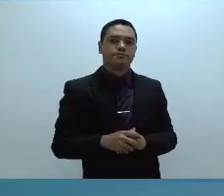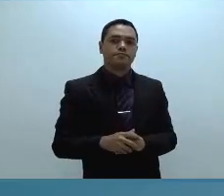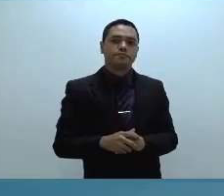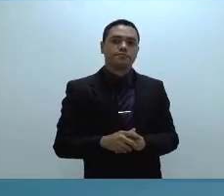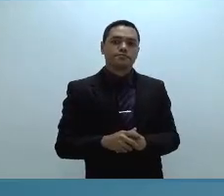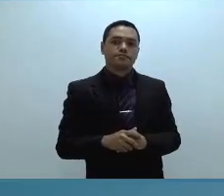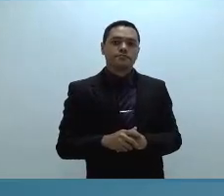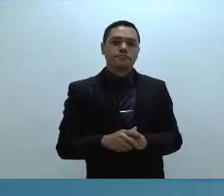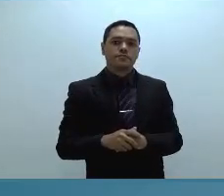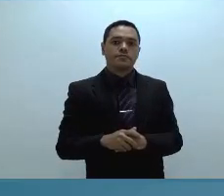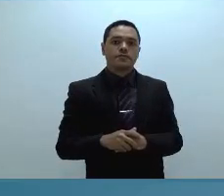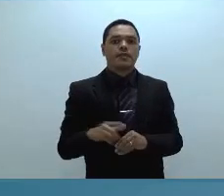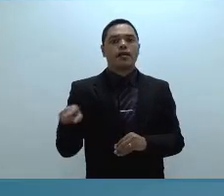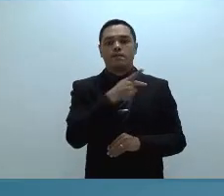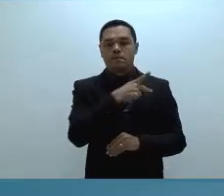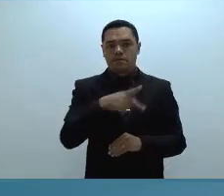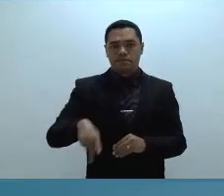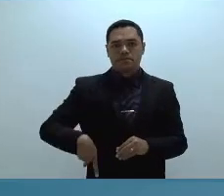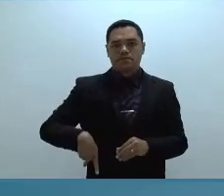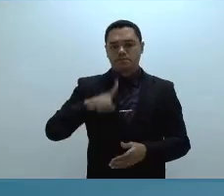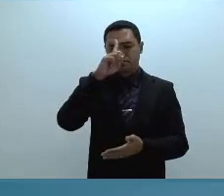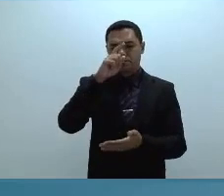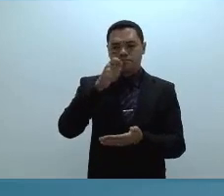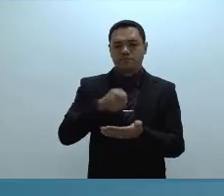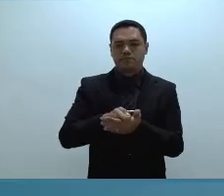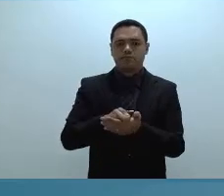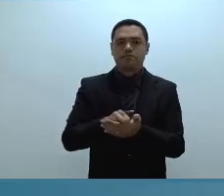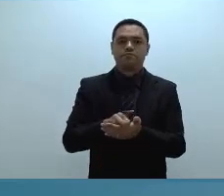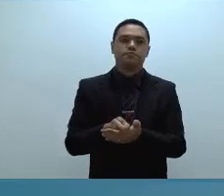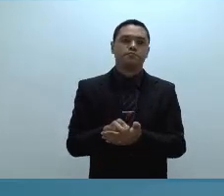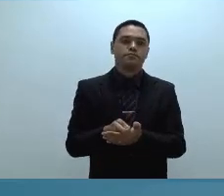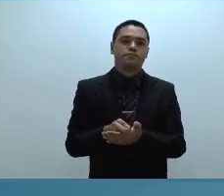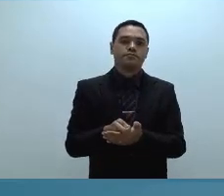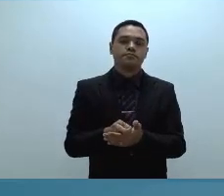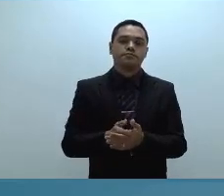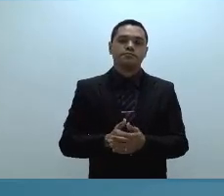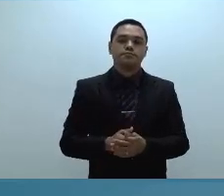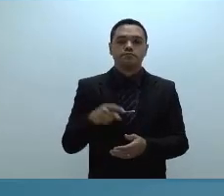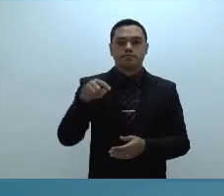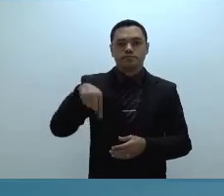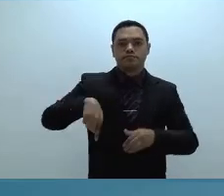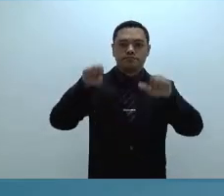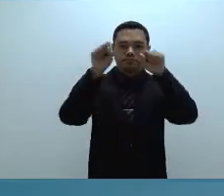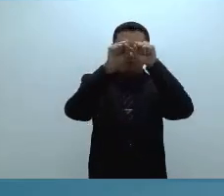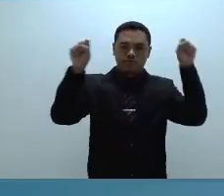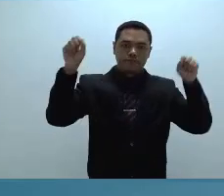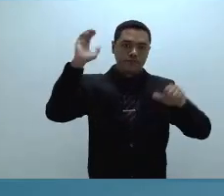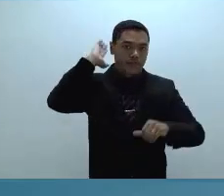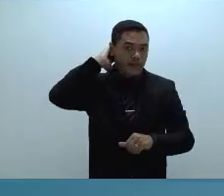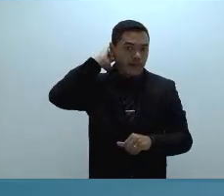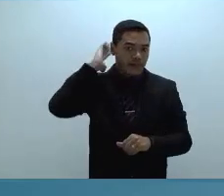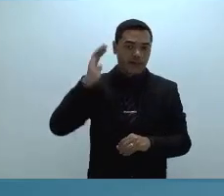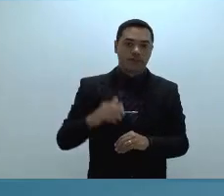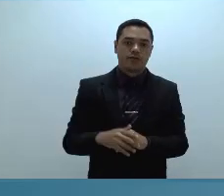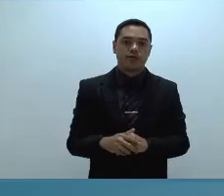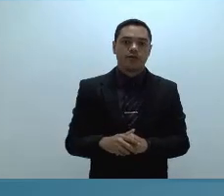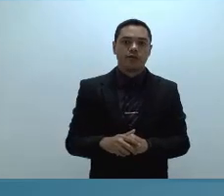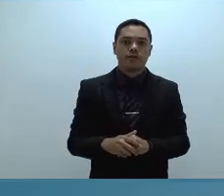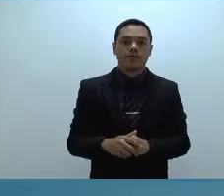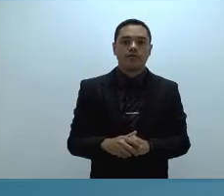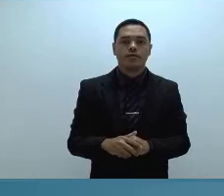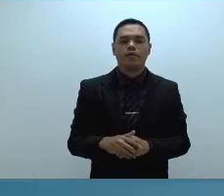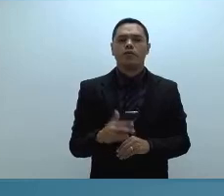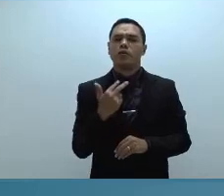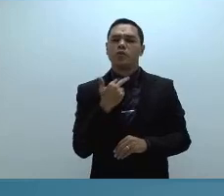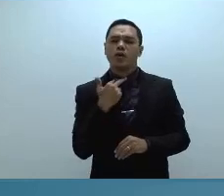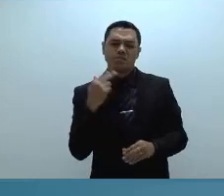determinada pela presidência deste egrégio tribunal. Não poderia haver o trânsito julgado do